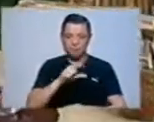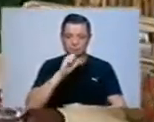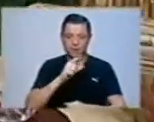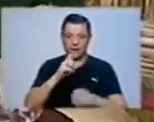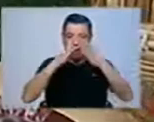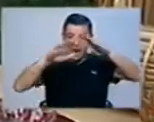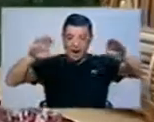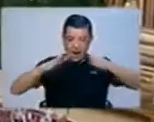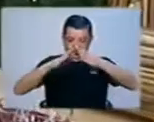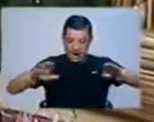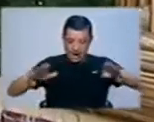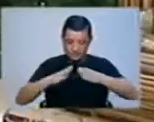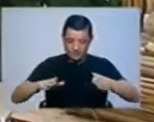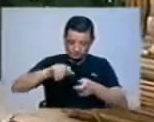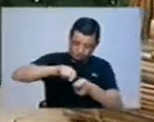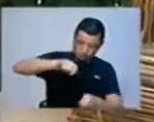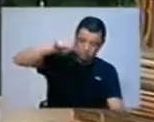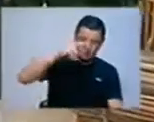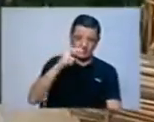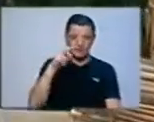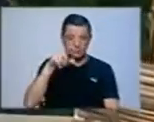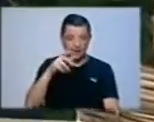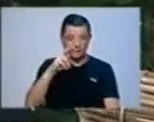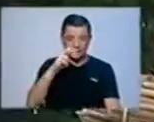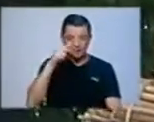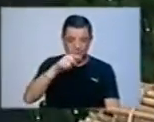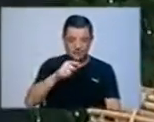uma árvore de Natal gigante que é composta por 3 mil pratos e